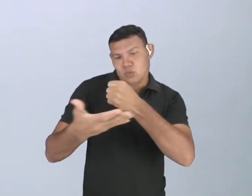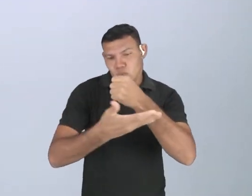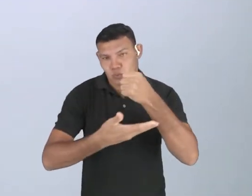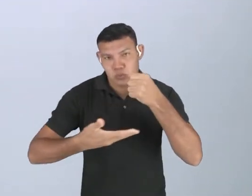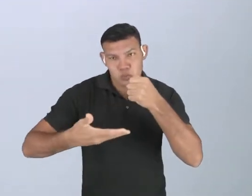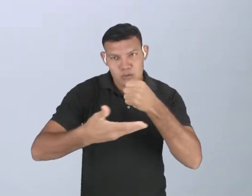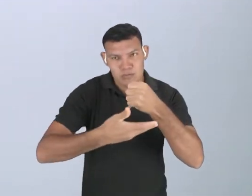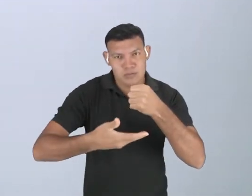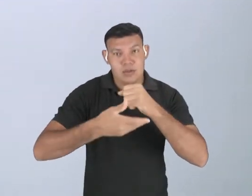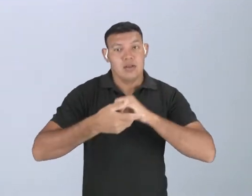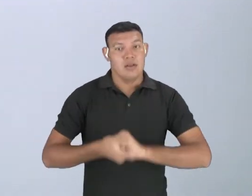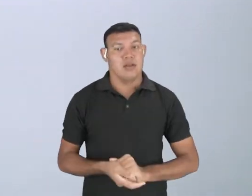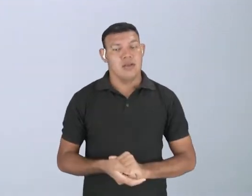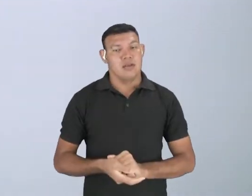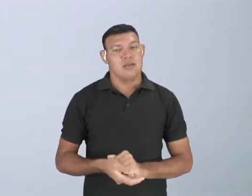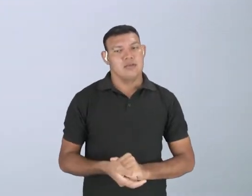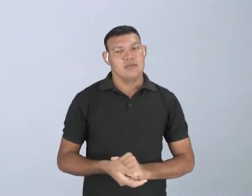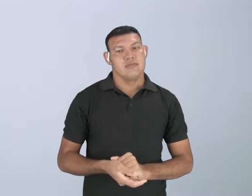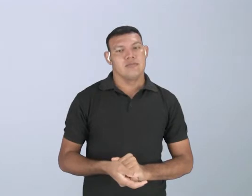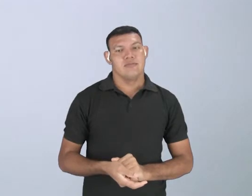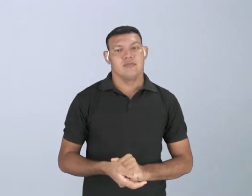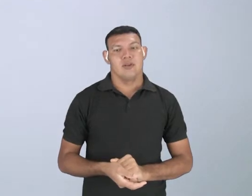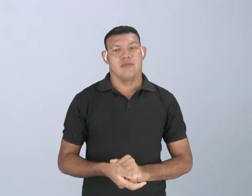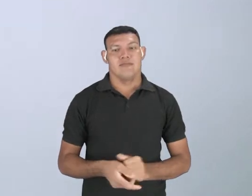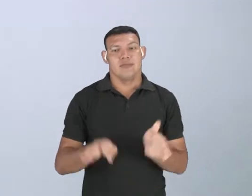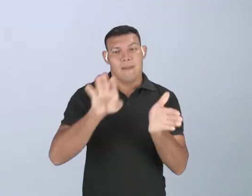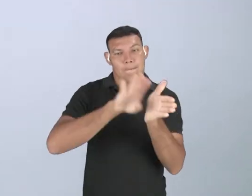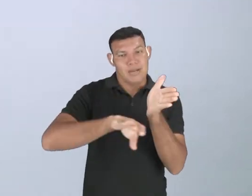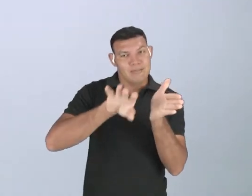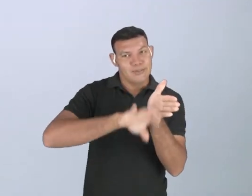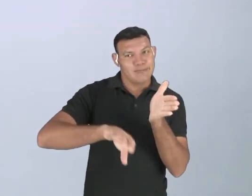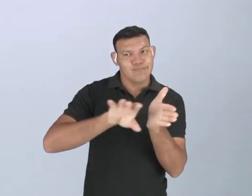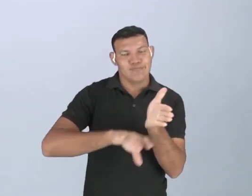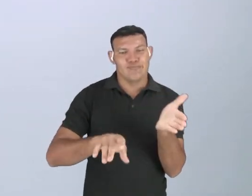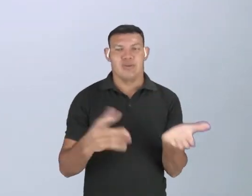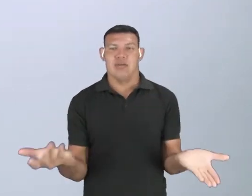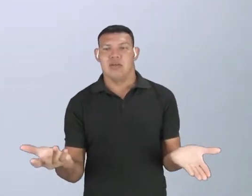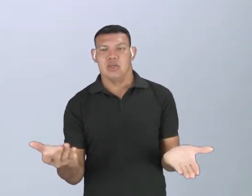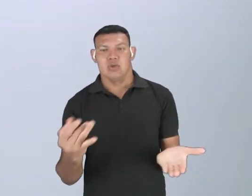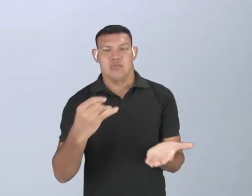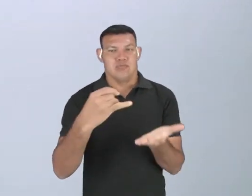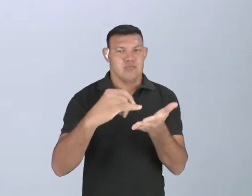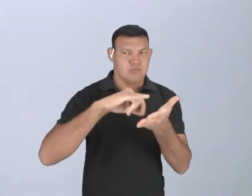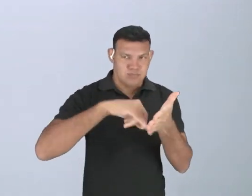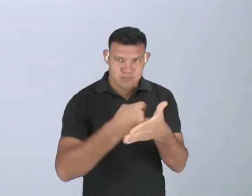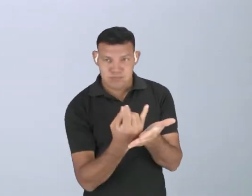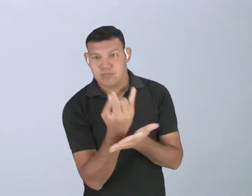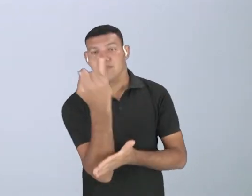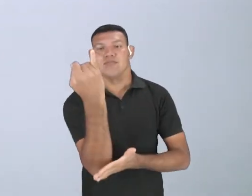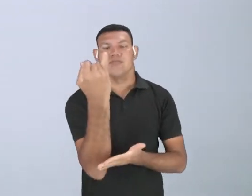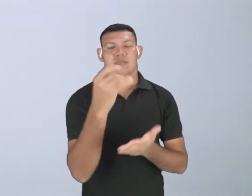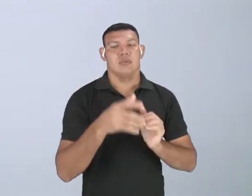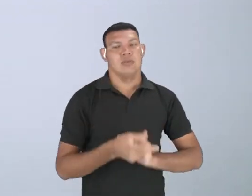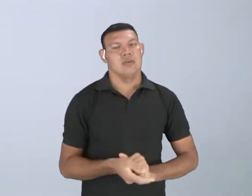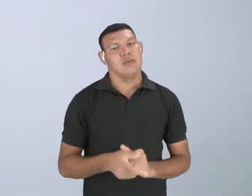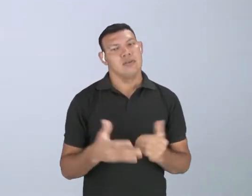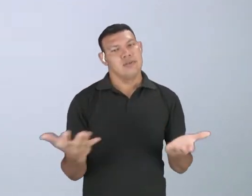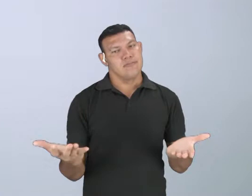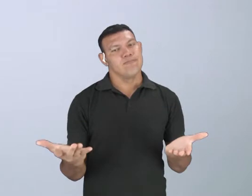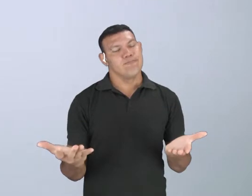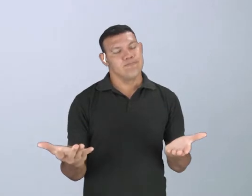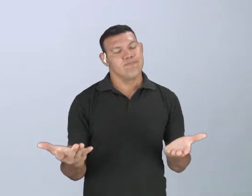na eliminação de taxas alfandegárias. Por exemplo, uma empresa vendendo em um país e outro, sempre existe o pagamento de